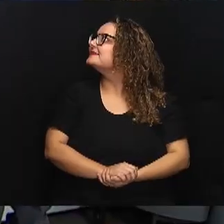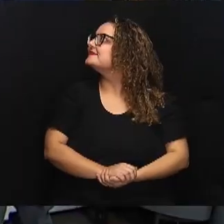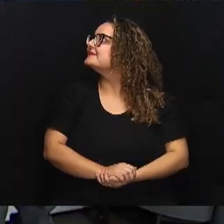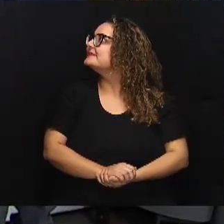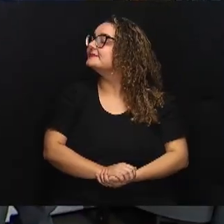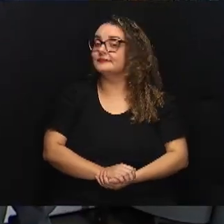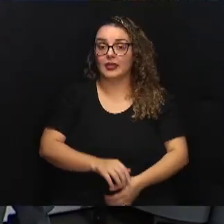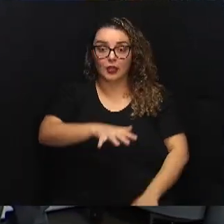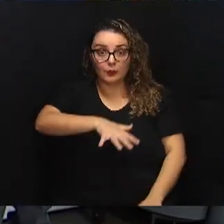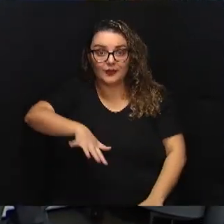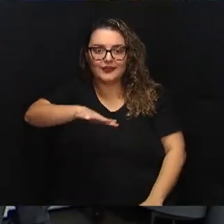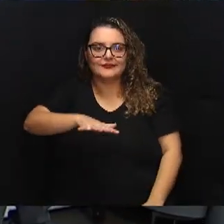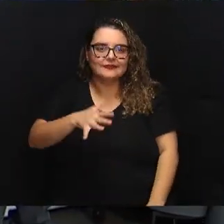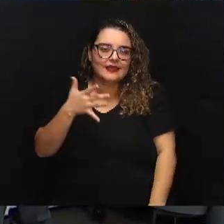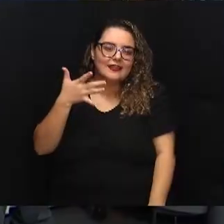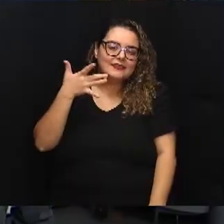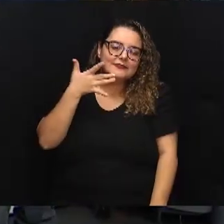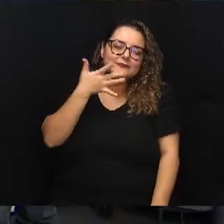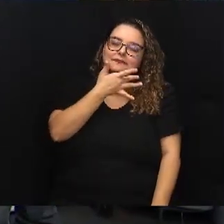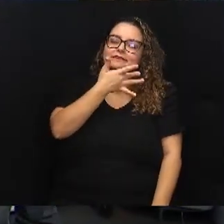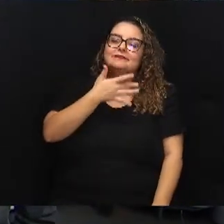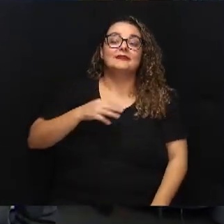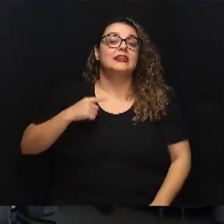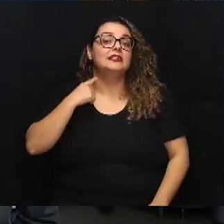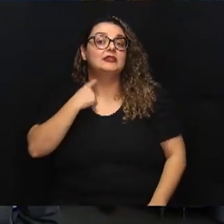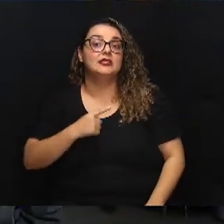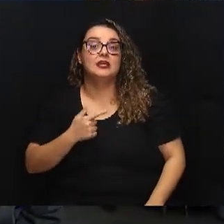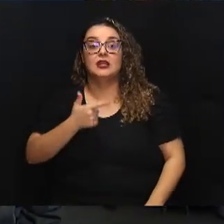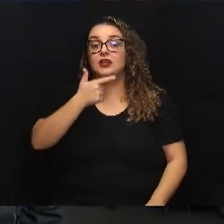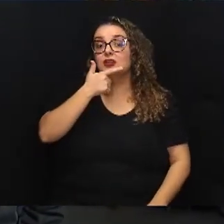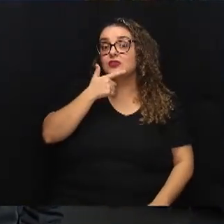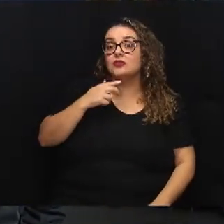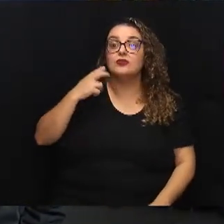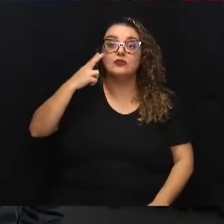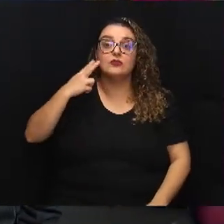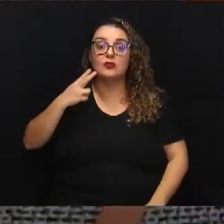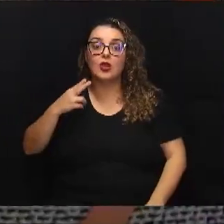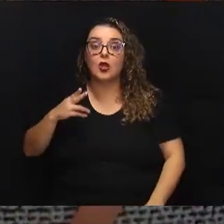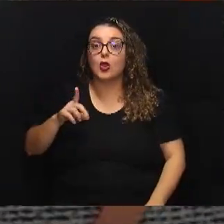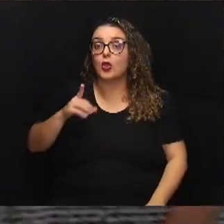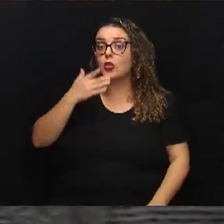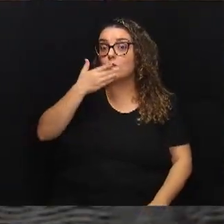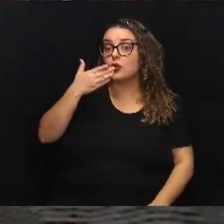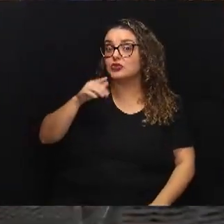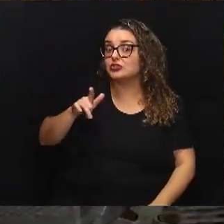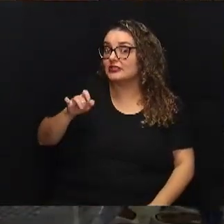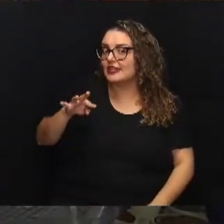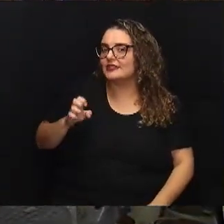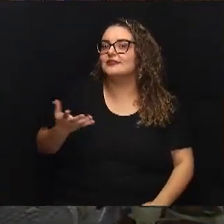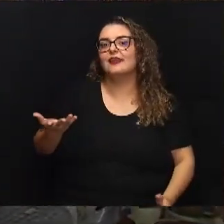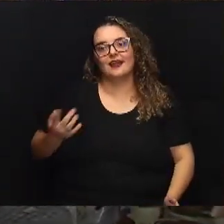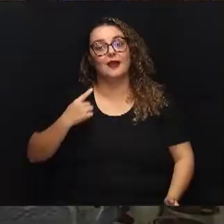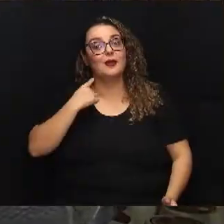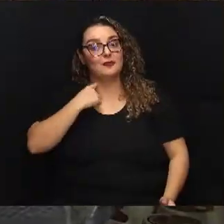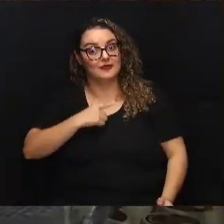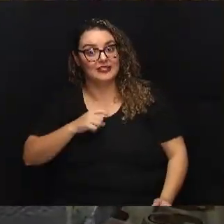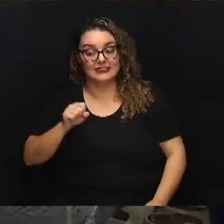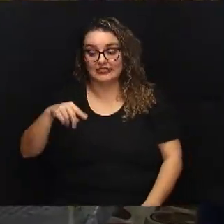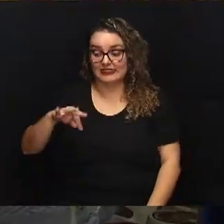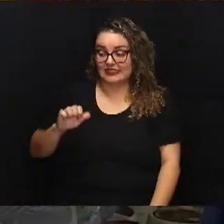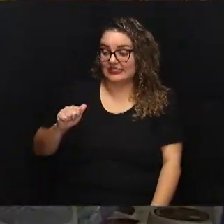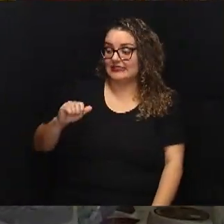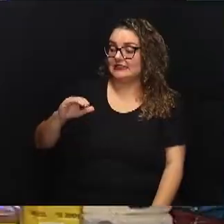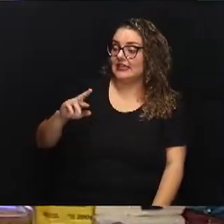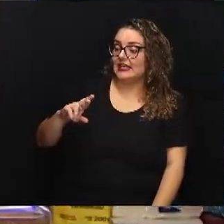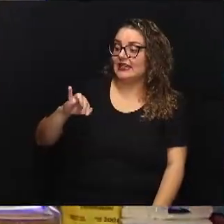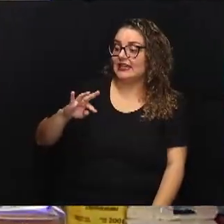Por aqui só delícias de Minas Gerais, queijos, vinhos, doce de leite, quanta coisa, hein? Pois é, mineiro de Santa Rita de Caldas,